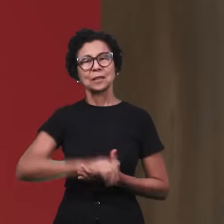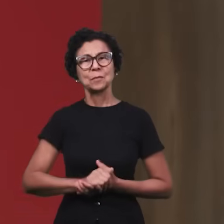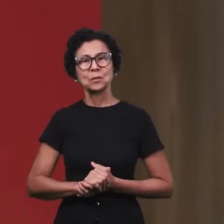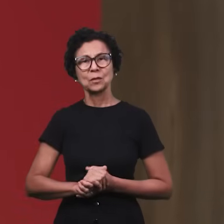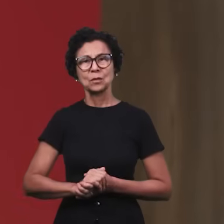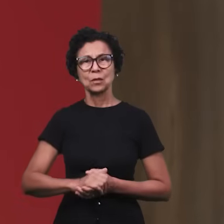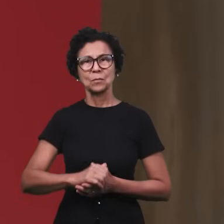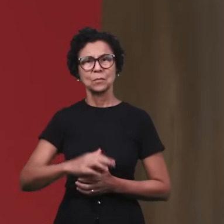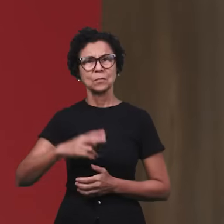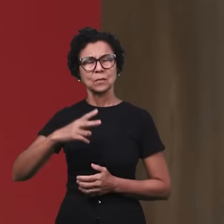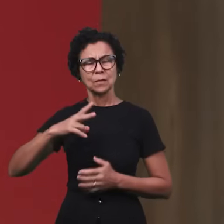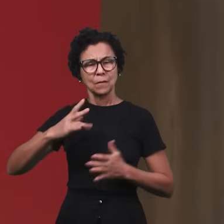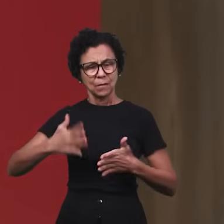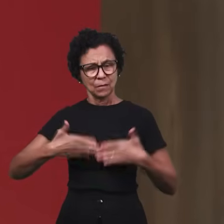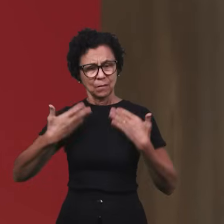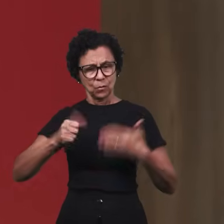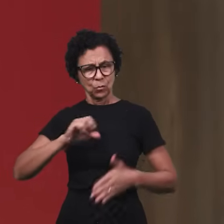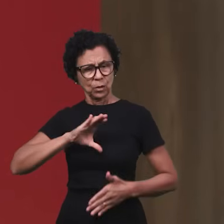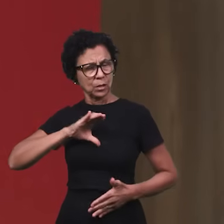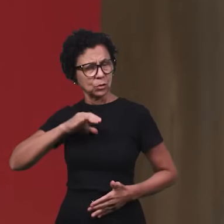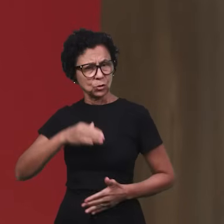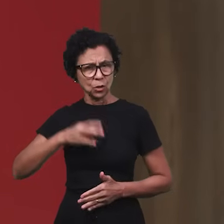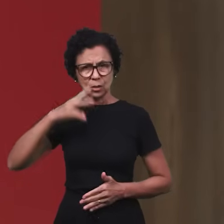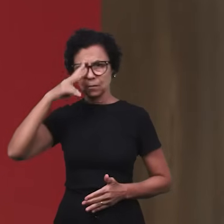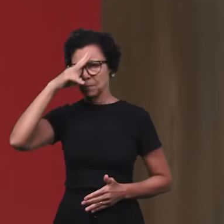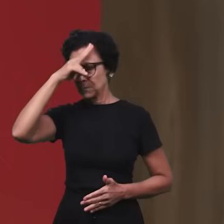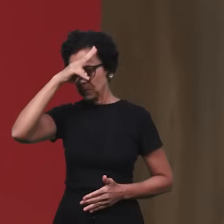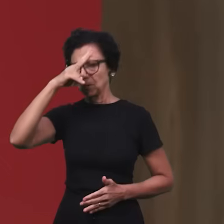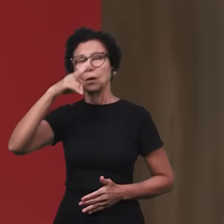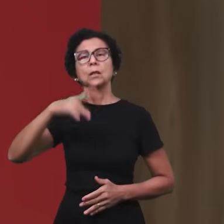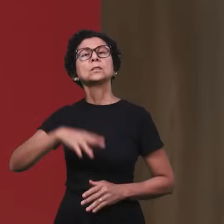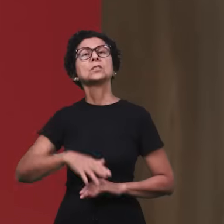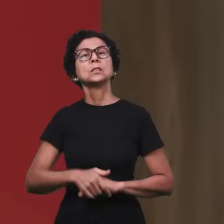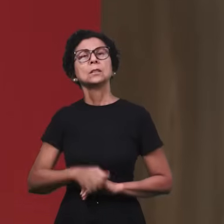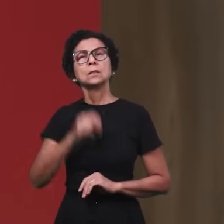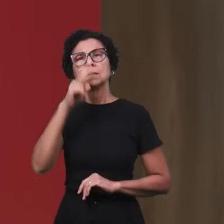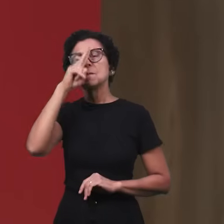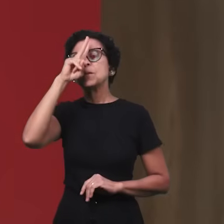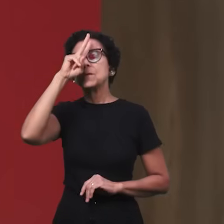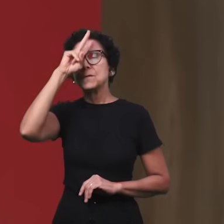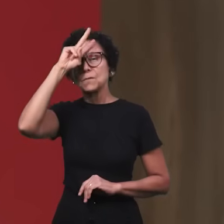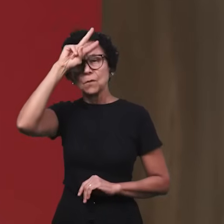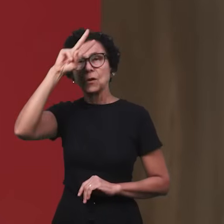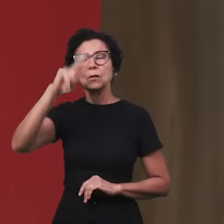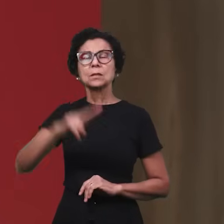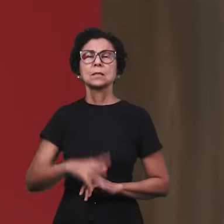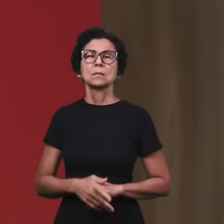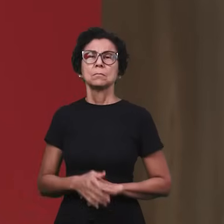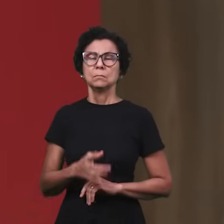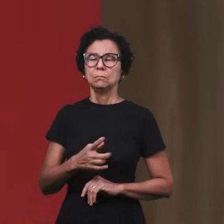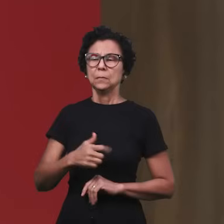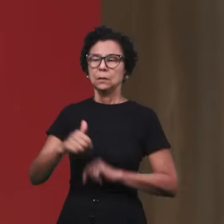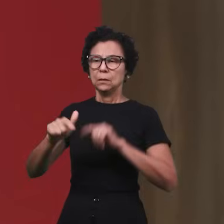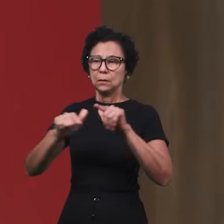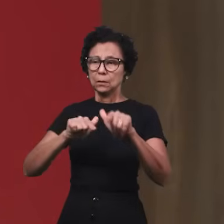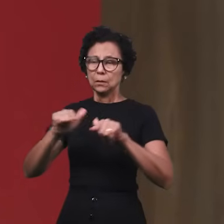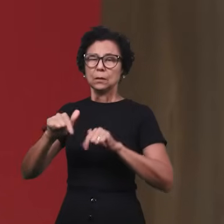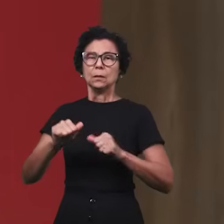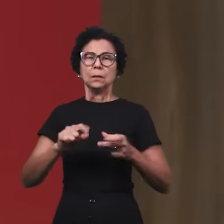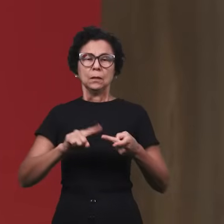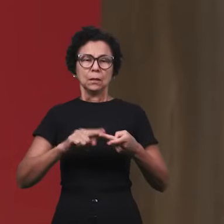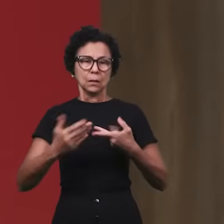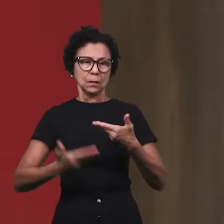de força, né? Então, o Senhor nos deu essas, como a Andréia falou, né? Essa força para o trabalho,